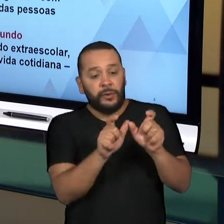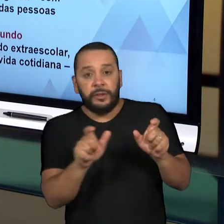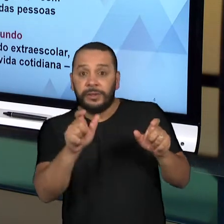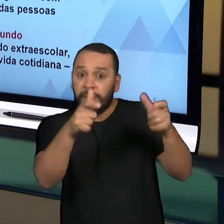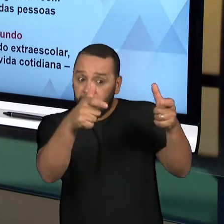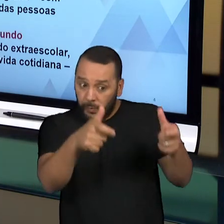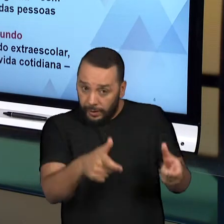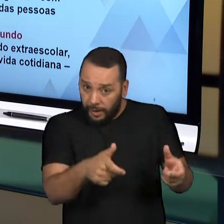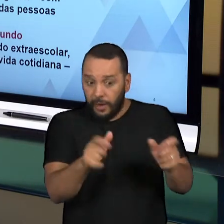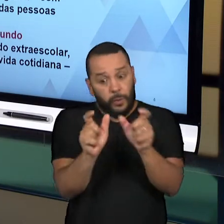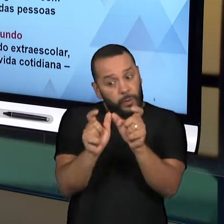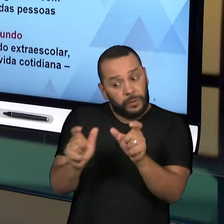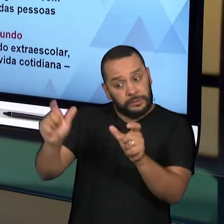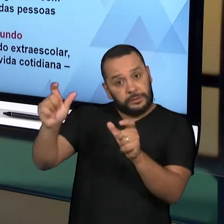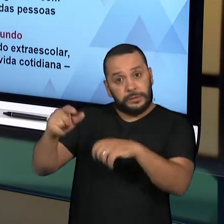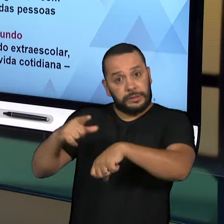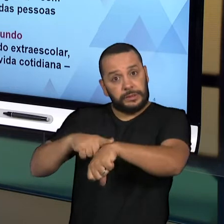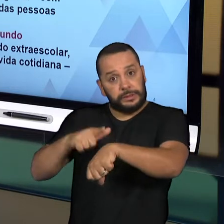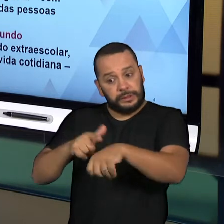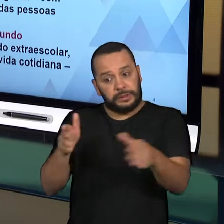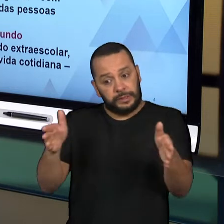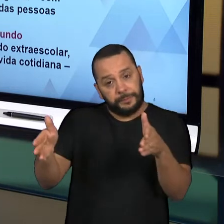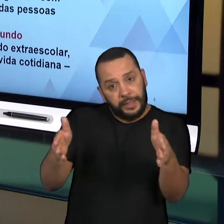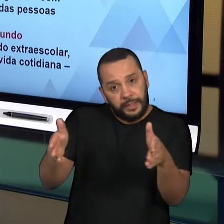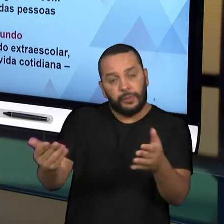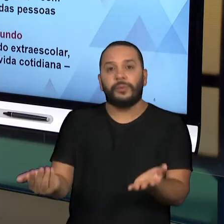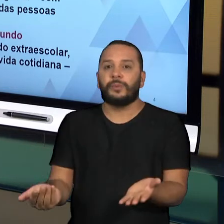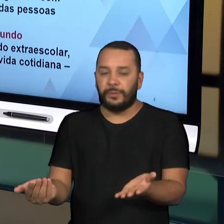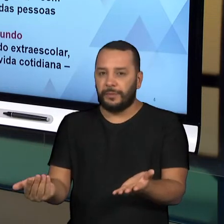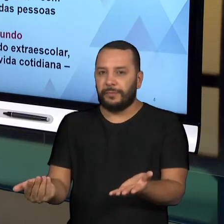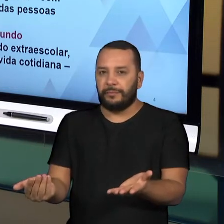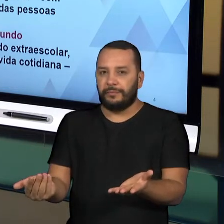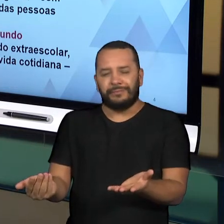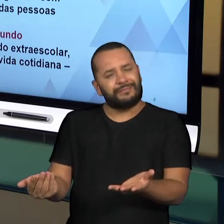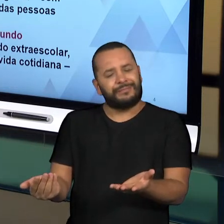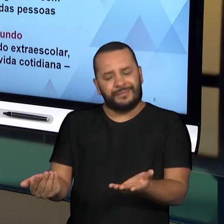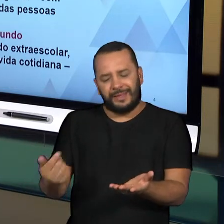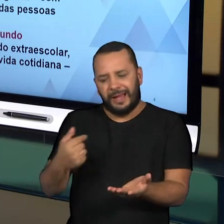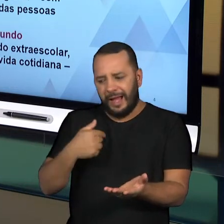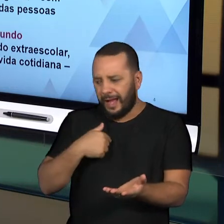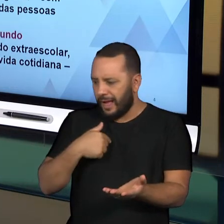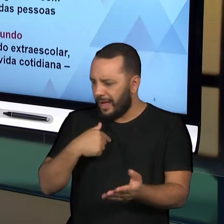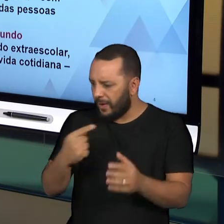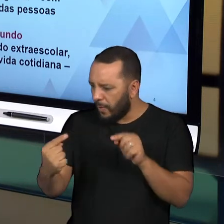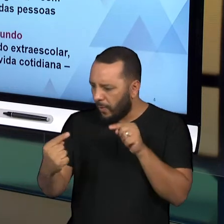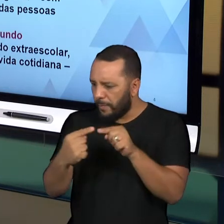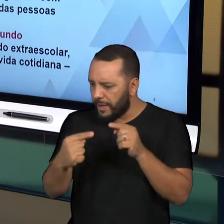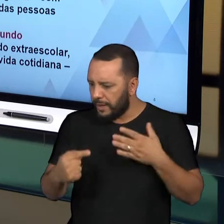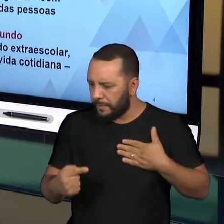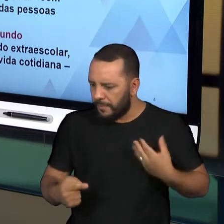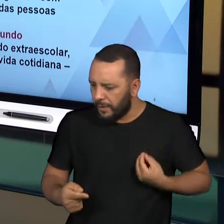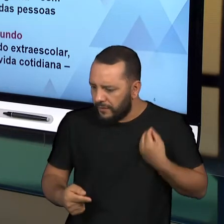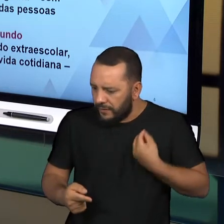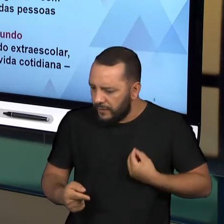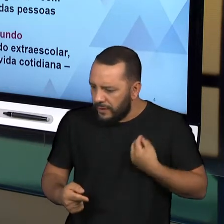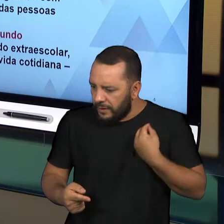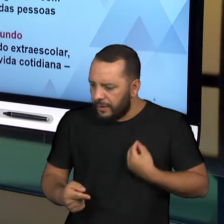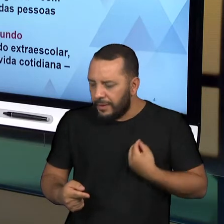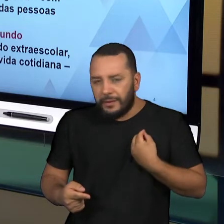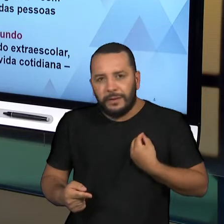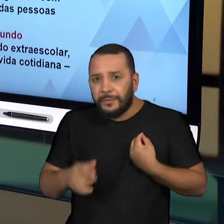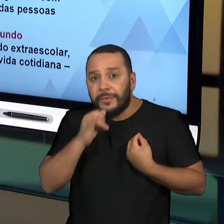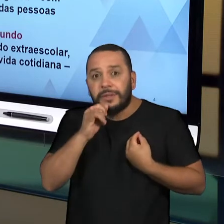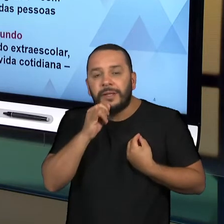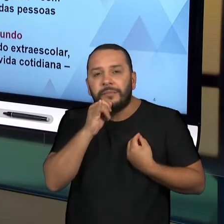os conceitos de tempo ele interpreta questões que ele vive no seu dia a dia né quando o estudante